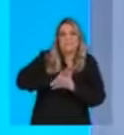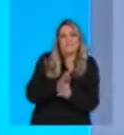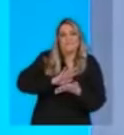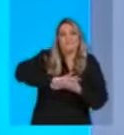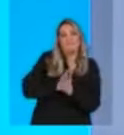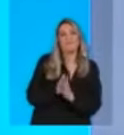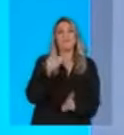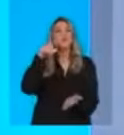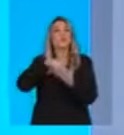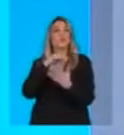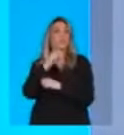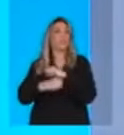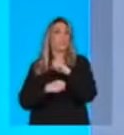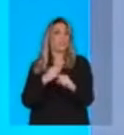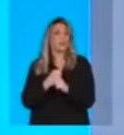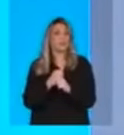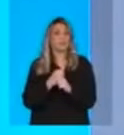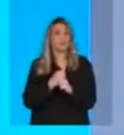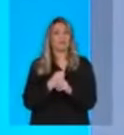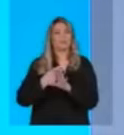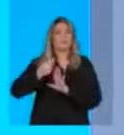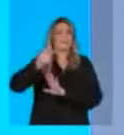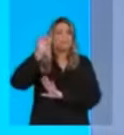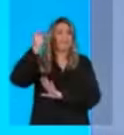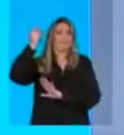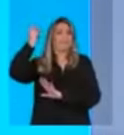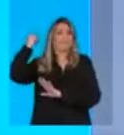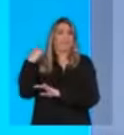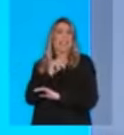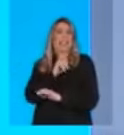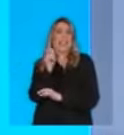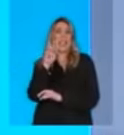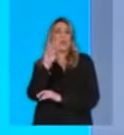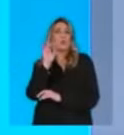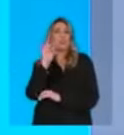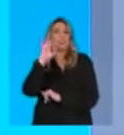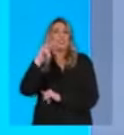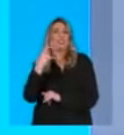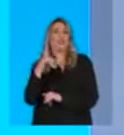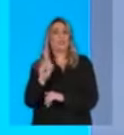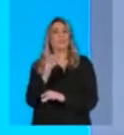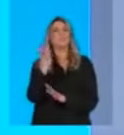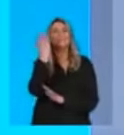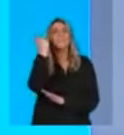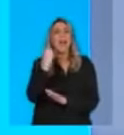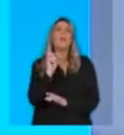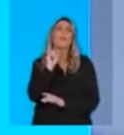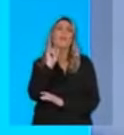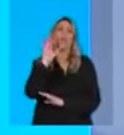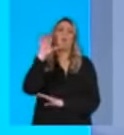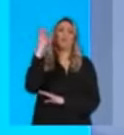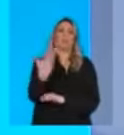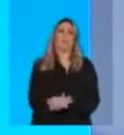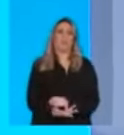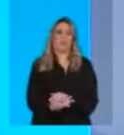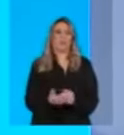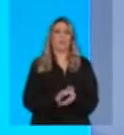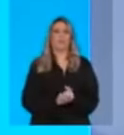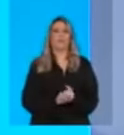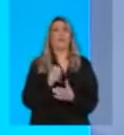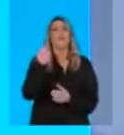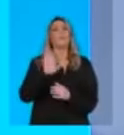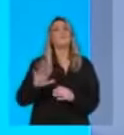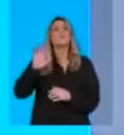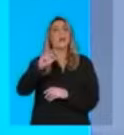né nos últimos anos desde os tempos lá do garotinho que a gente sabe disso sabe o que que vem acontecendo com com o